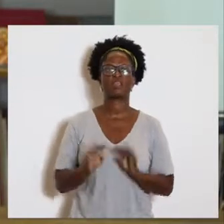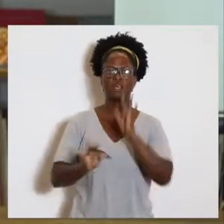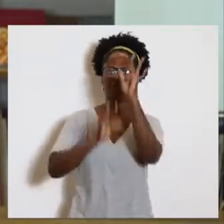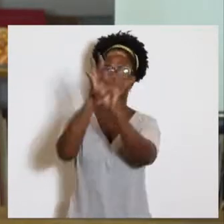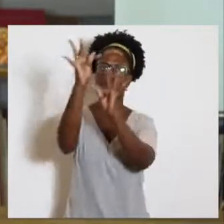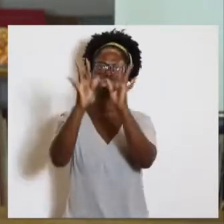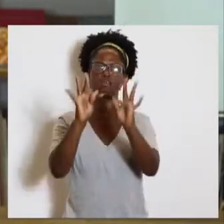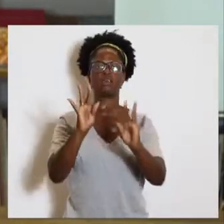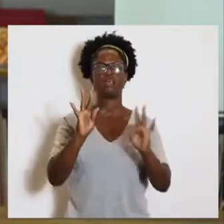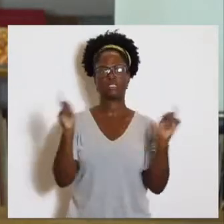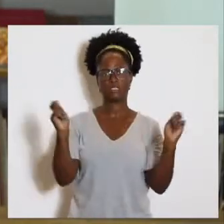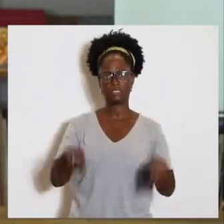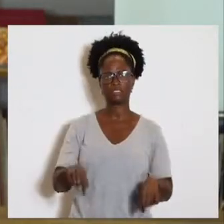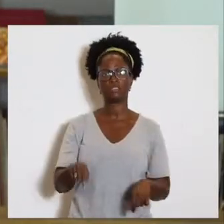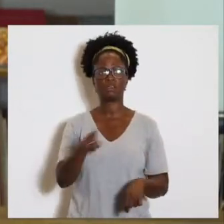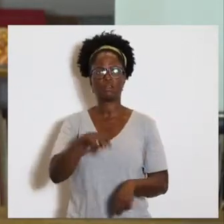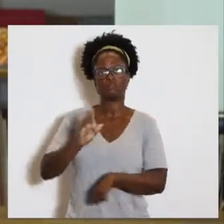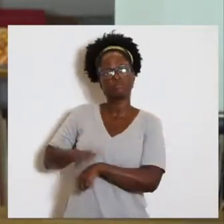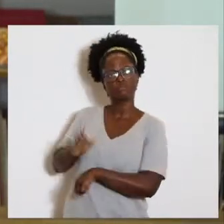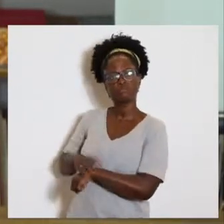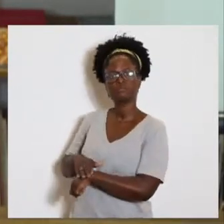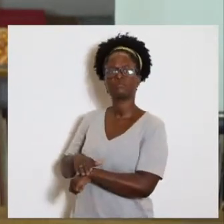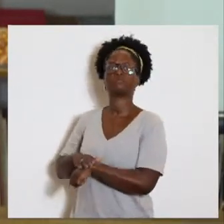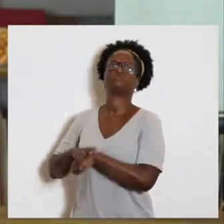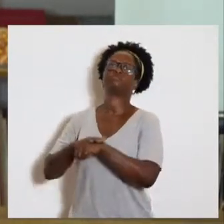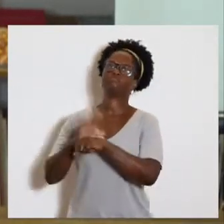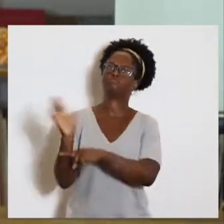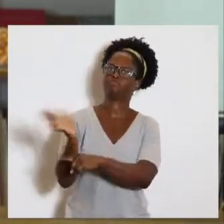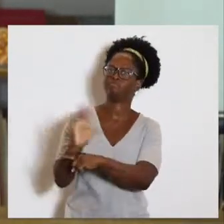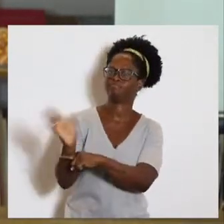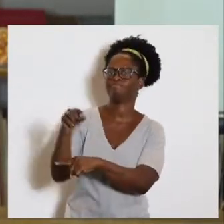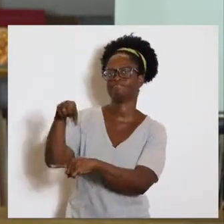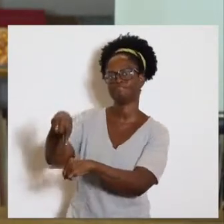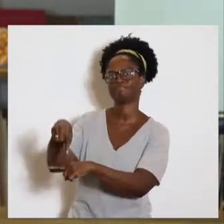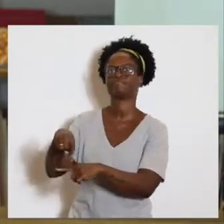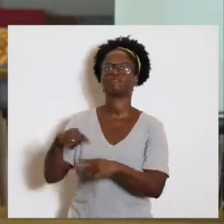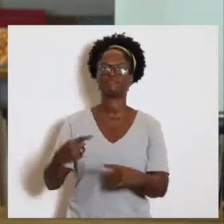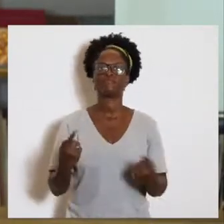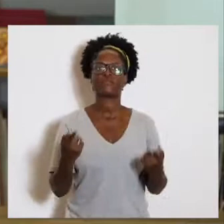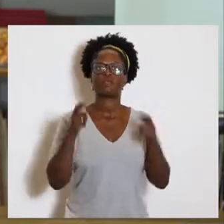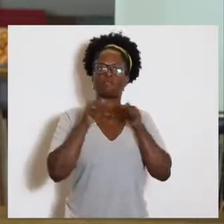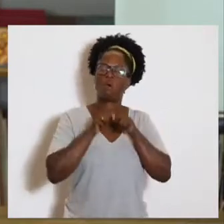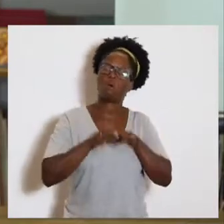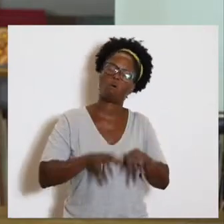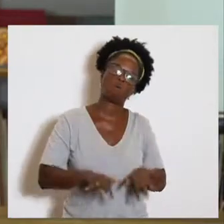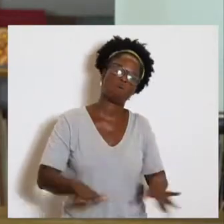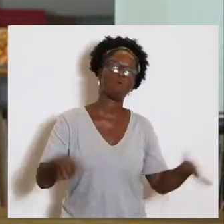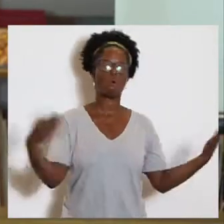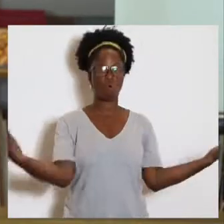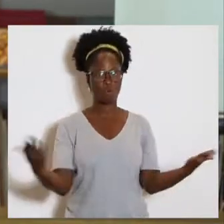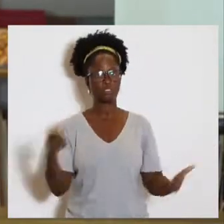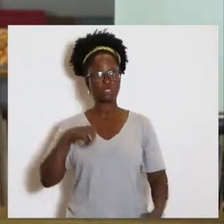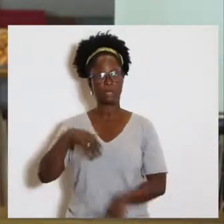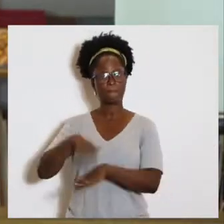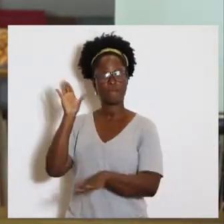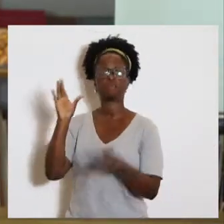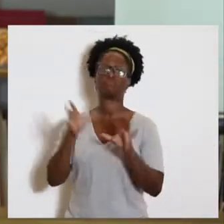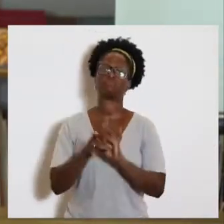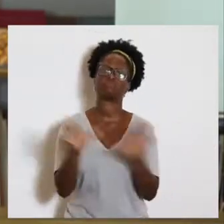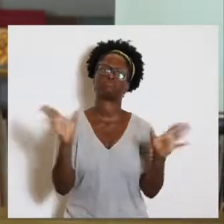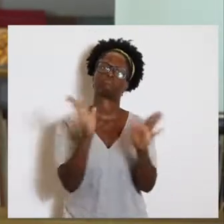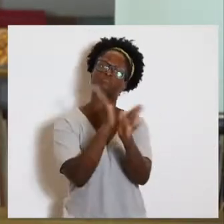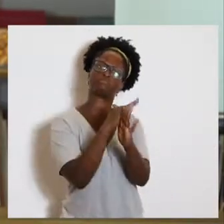será que nos permitem produzir uma obra cinematográfica esses amplificadores hoje estão mais acessíveis